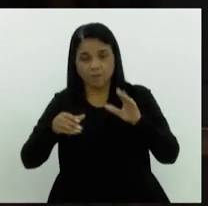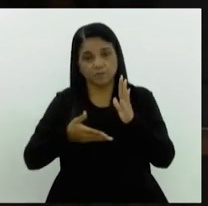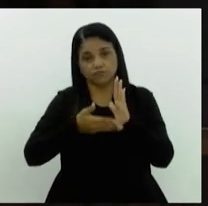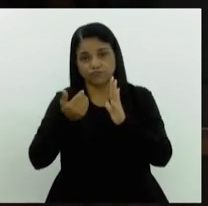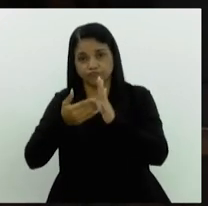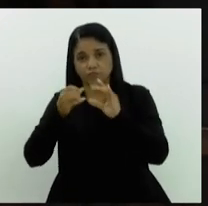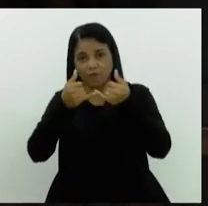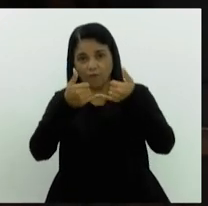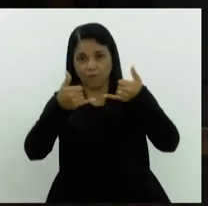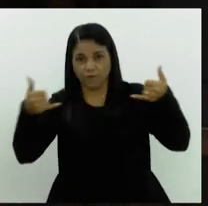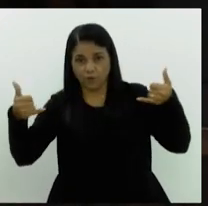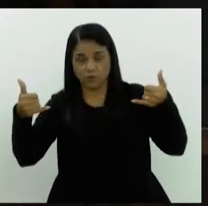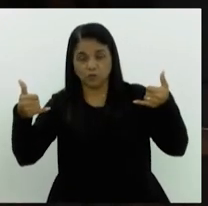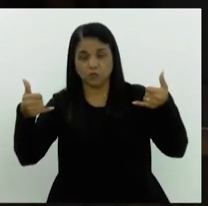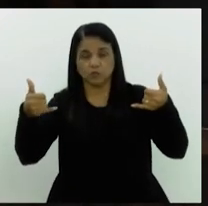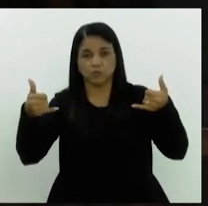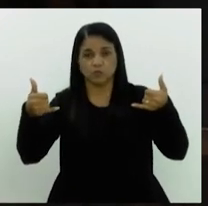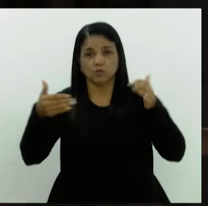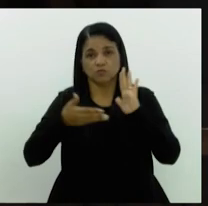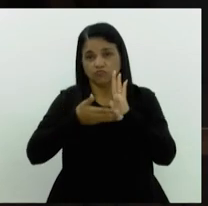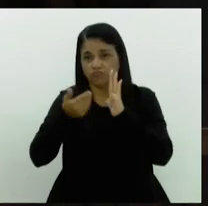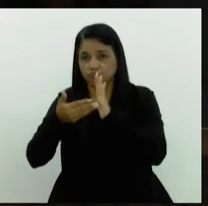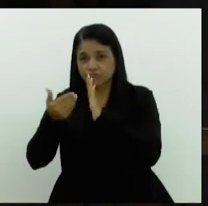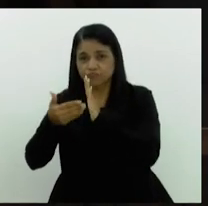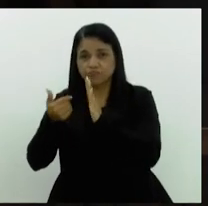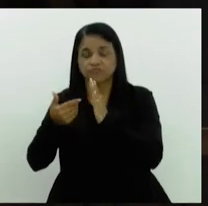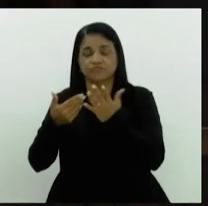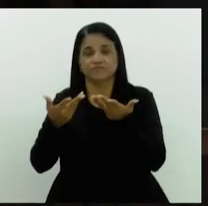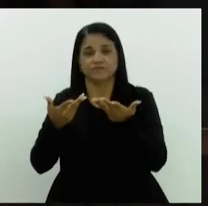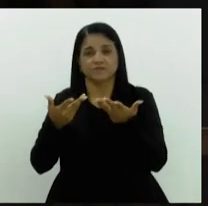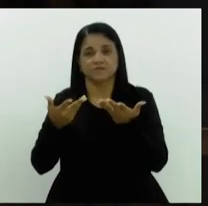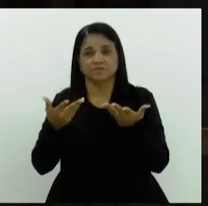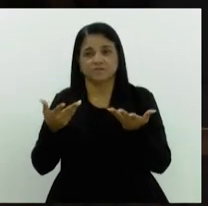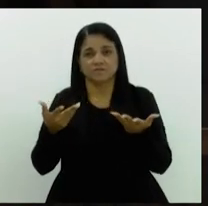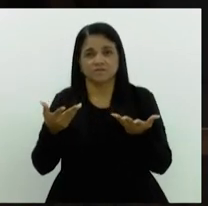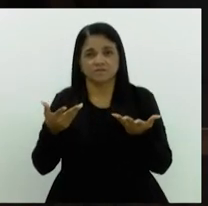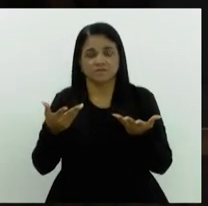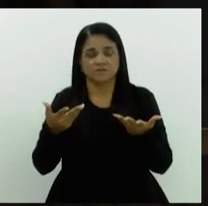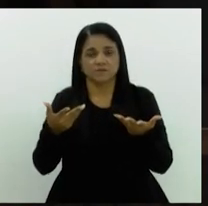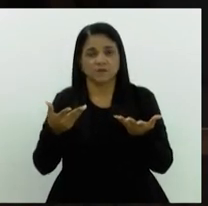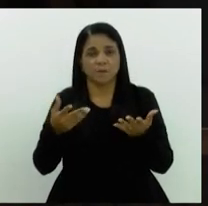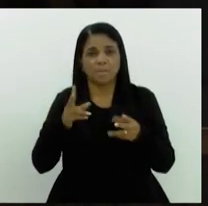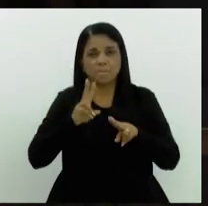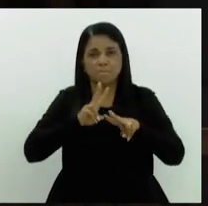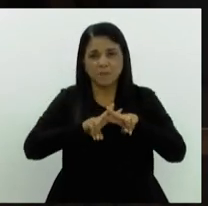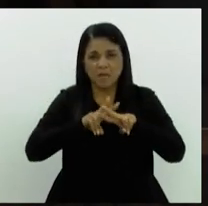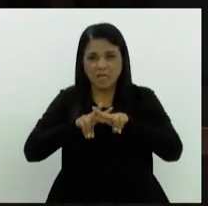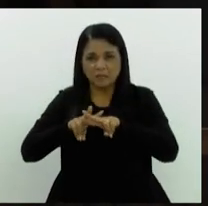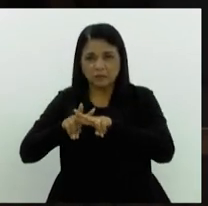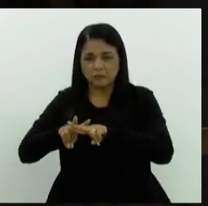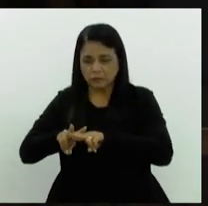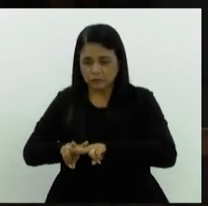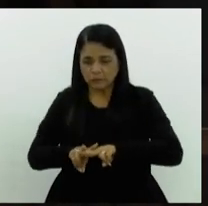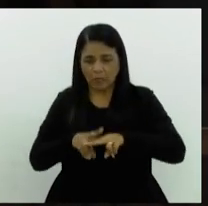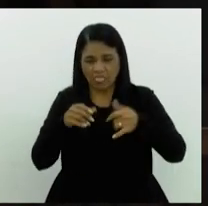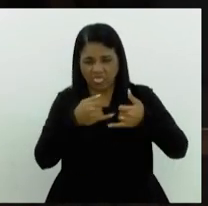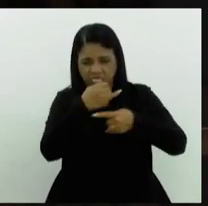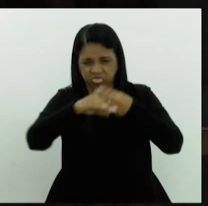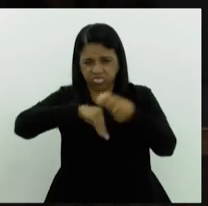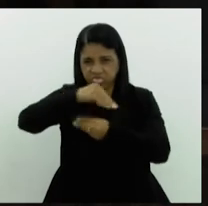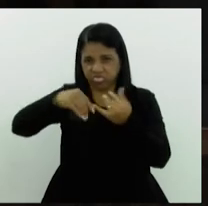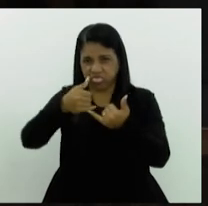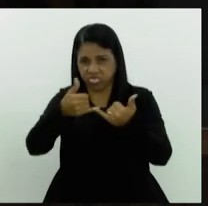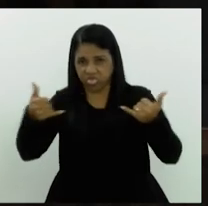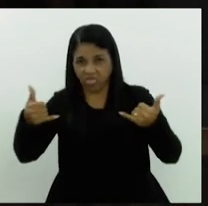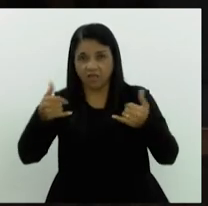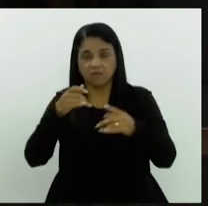e dispositivos insensíveis presos nos postos perdendo de parecer